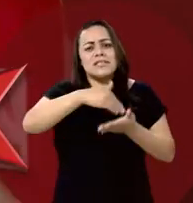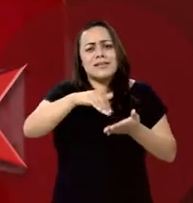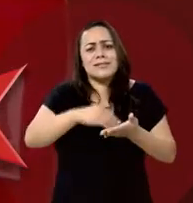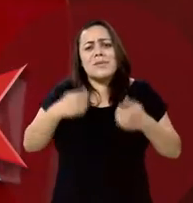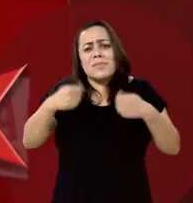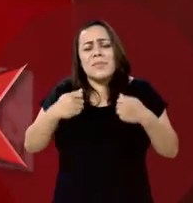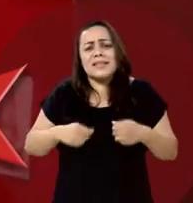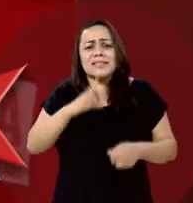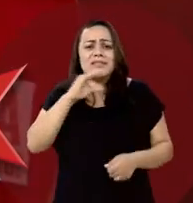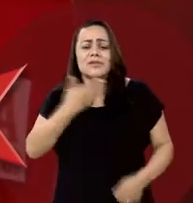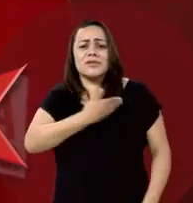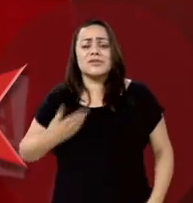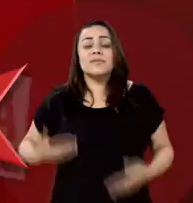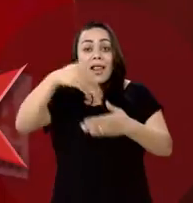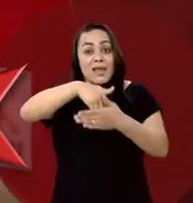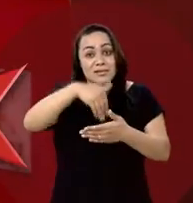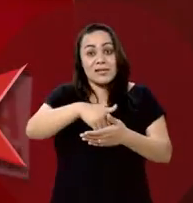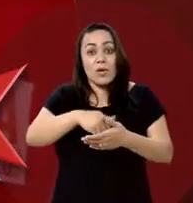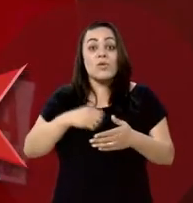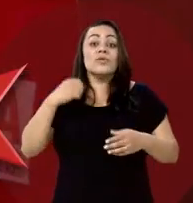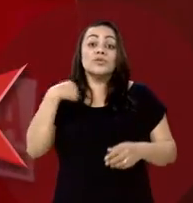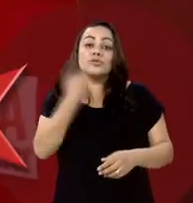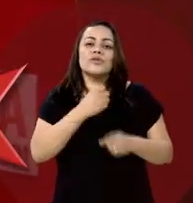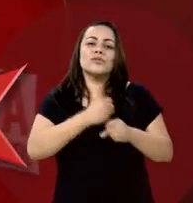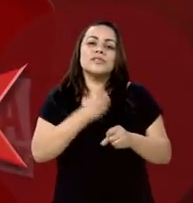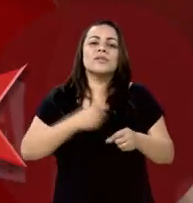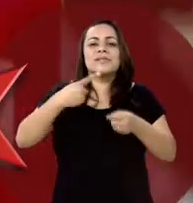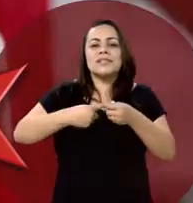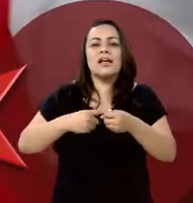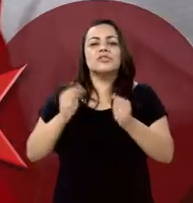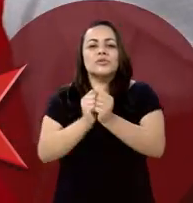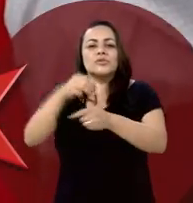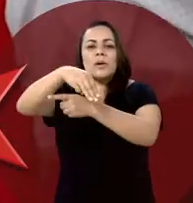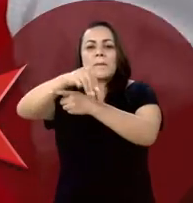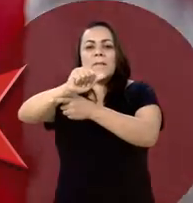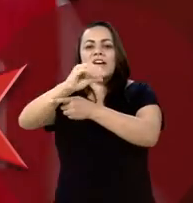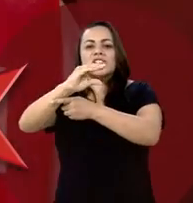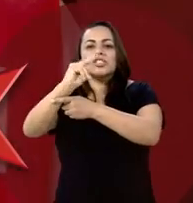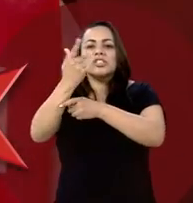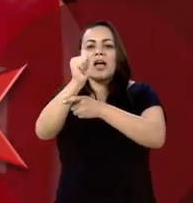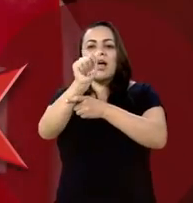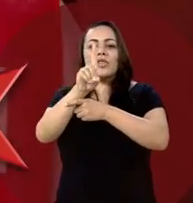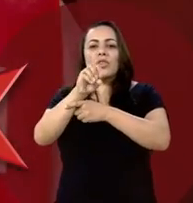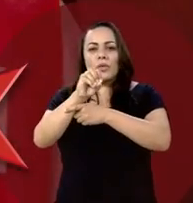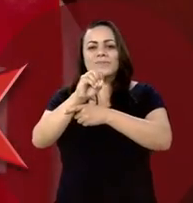escolhidos pelos servidores em eleição. Os servidores construíram a cidade. Tô com o machado.